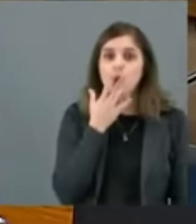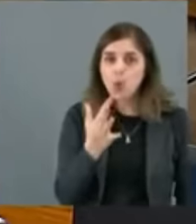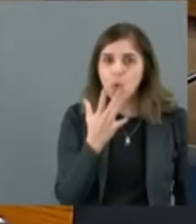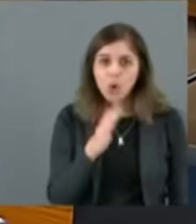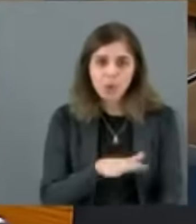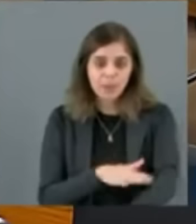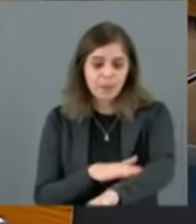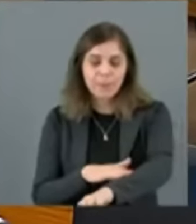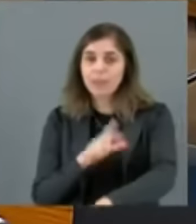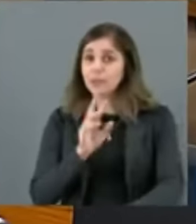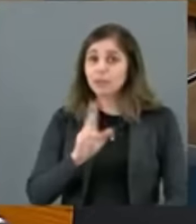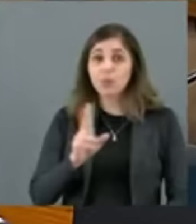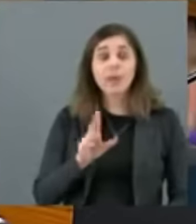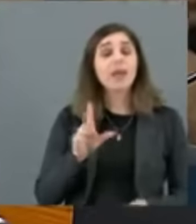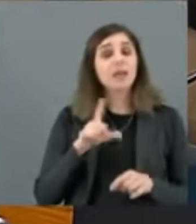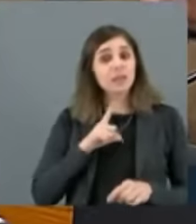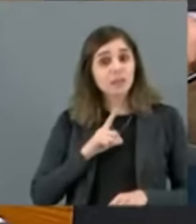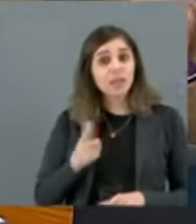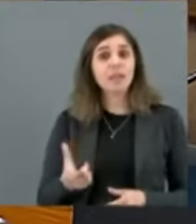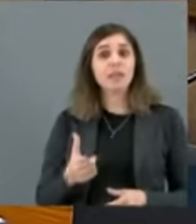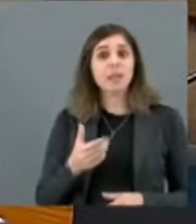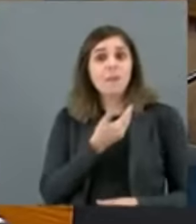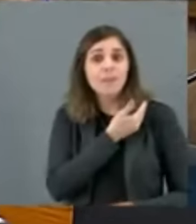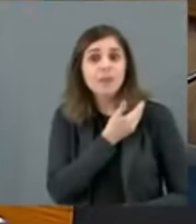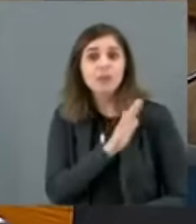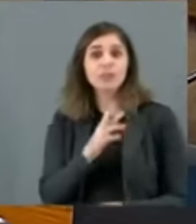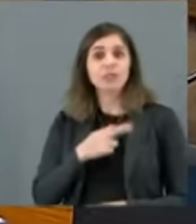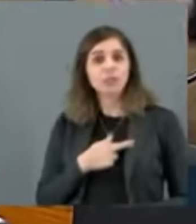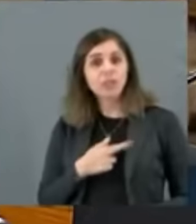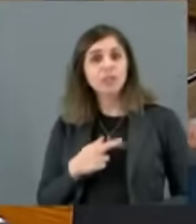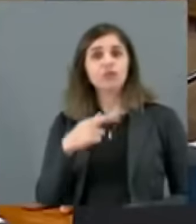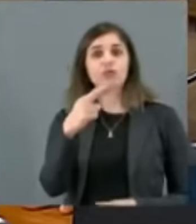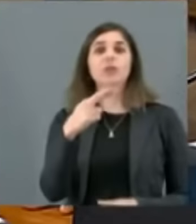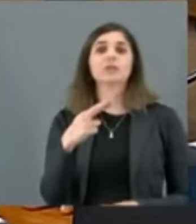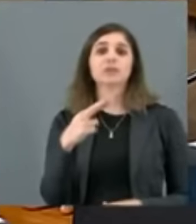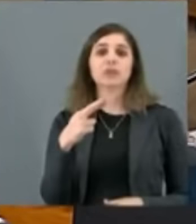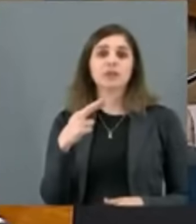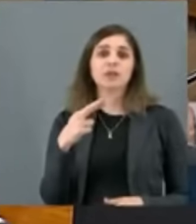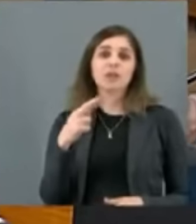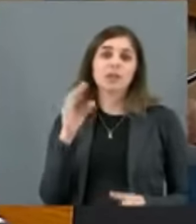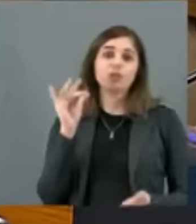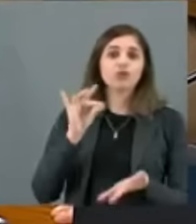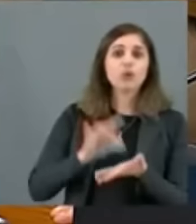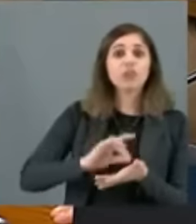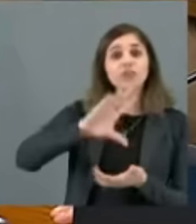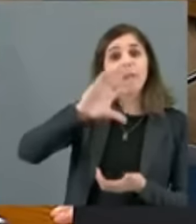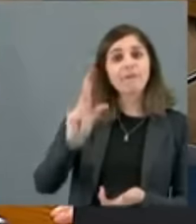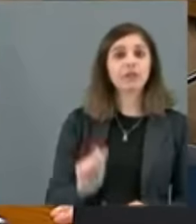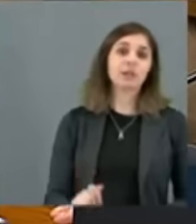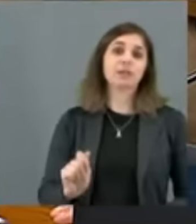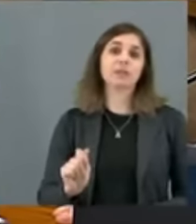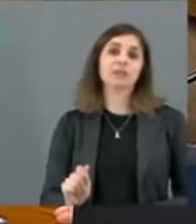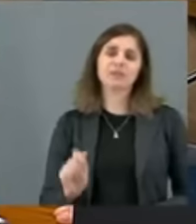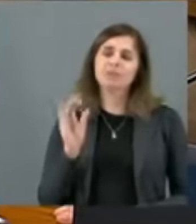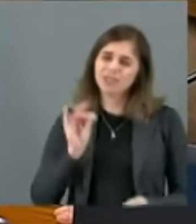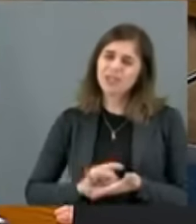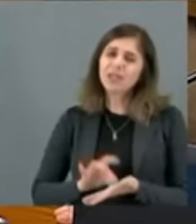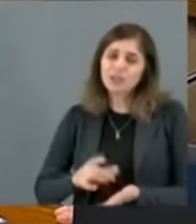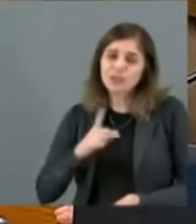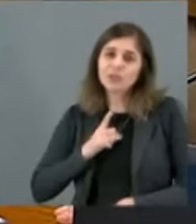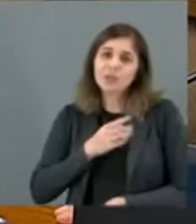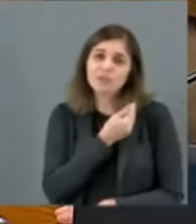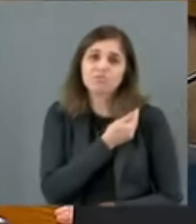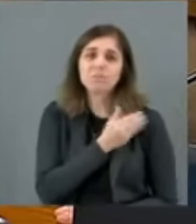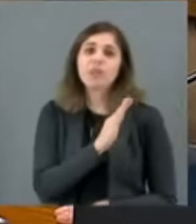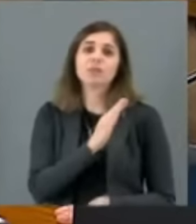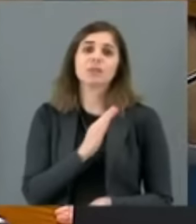um racismo religioso no que tange as religiões de matrizes africanas. Essa é uma realidade. Infelizmente, ainda nós